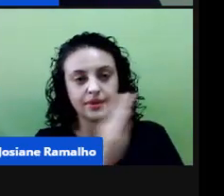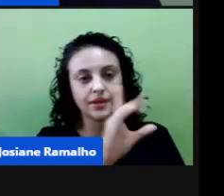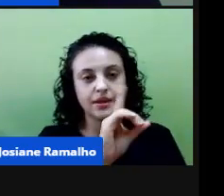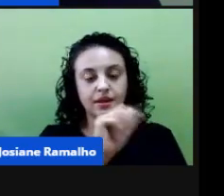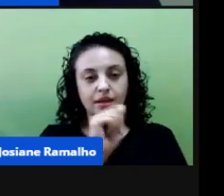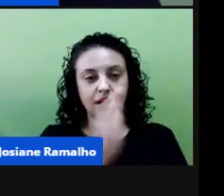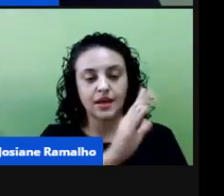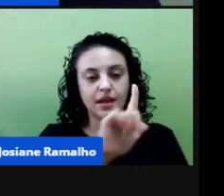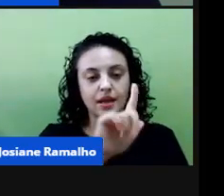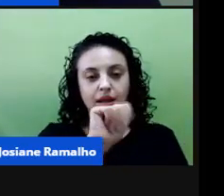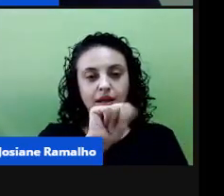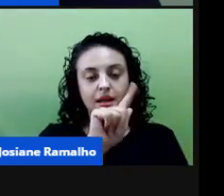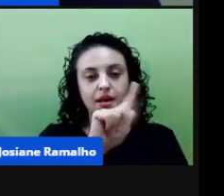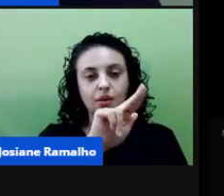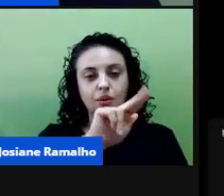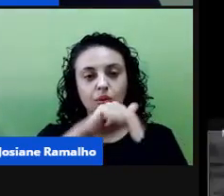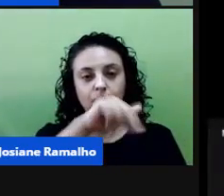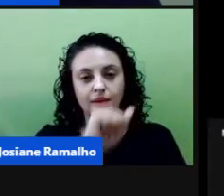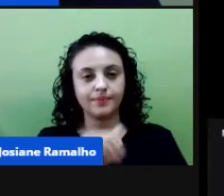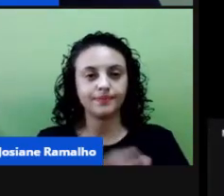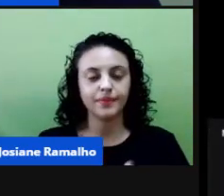gente viu.